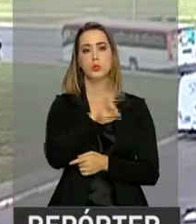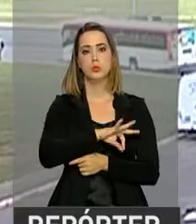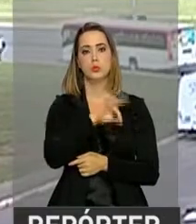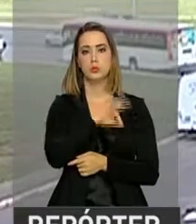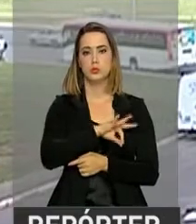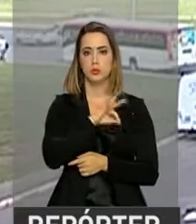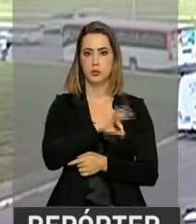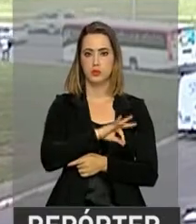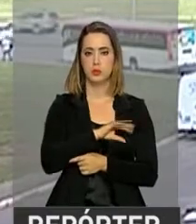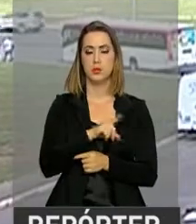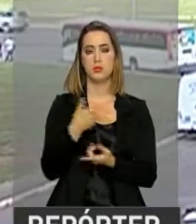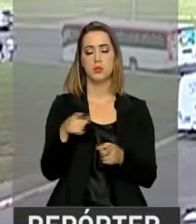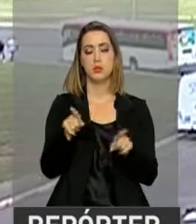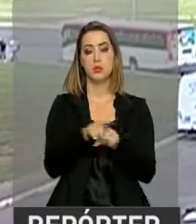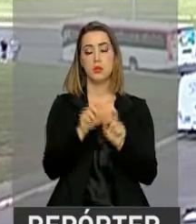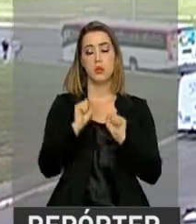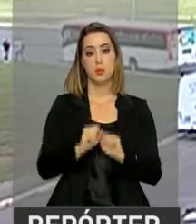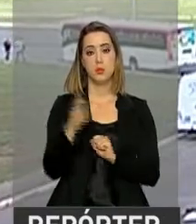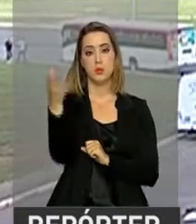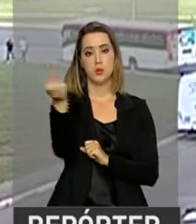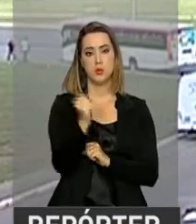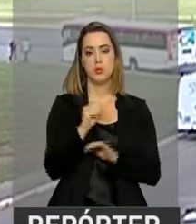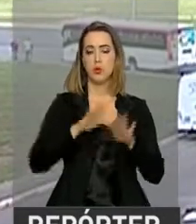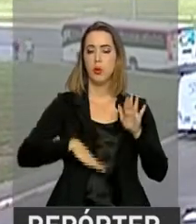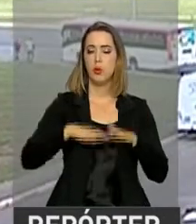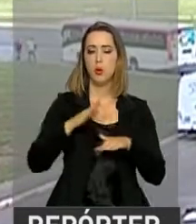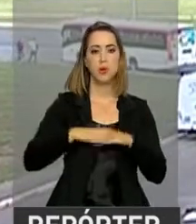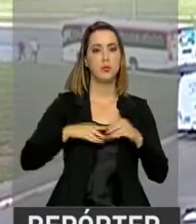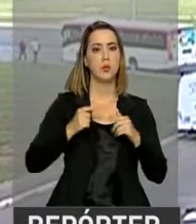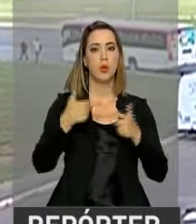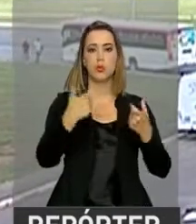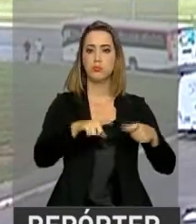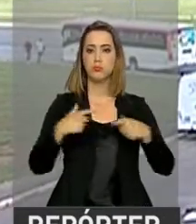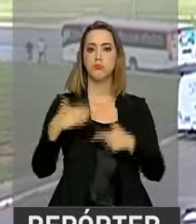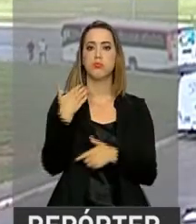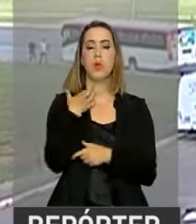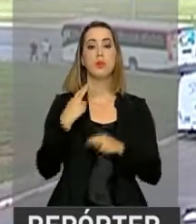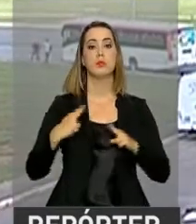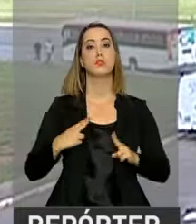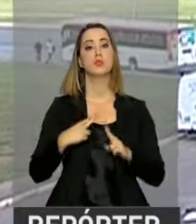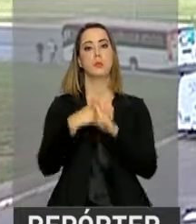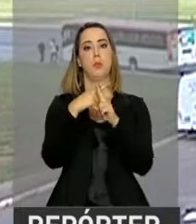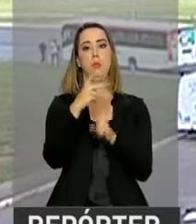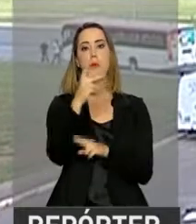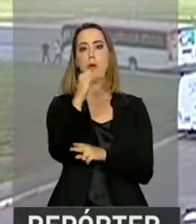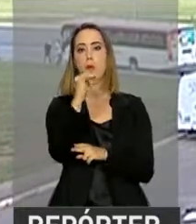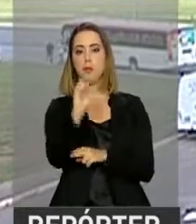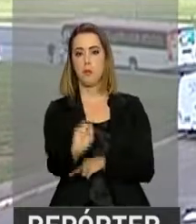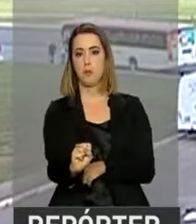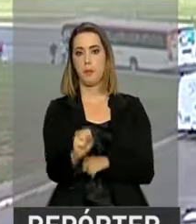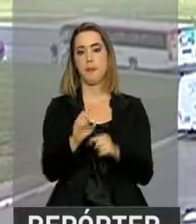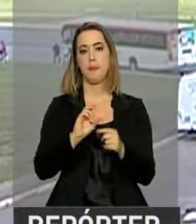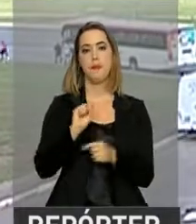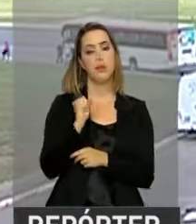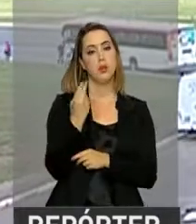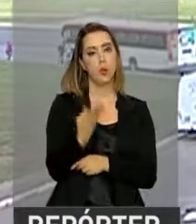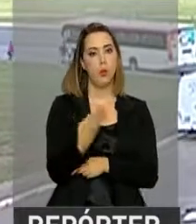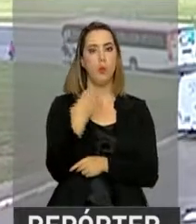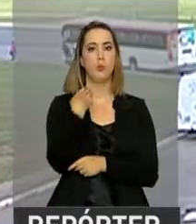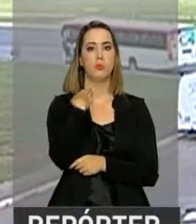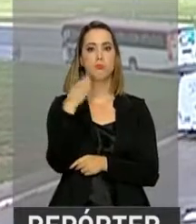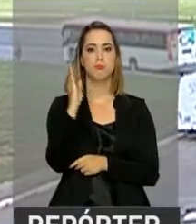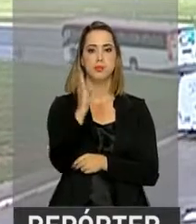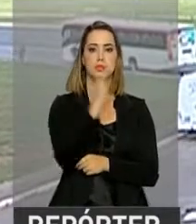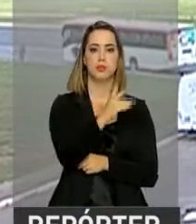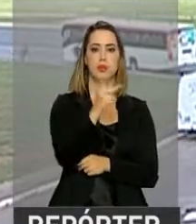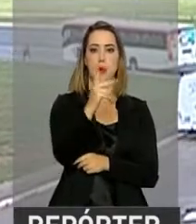R$ 880,00, e ele pode ser sacado em qualquer agência da Caixa Econômica Federal, no caso do PIS, ou em qualquer agência do Banco do Brasil,